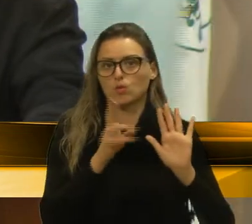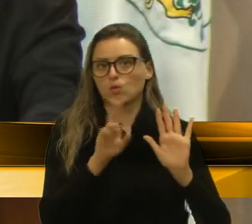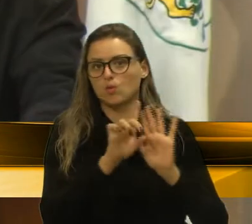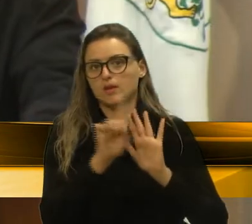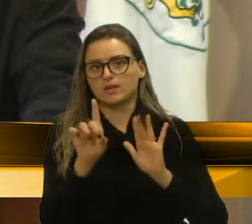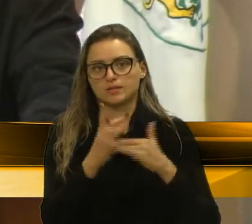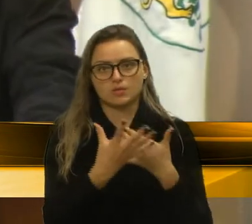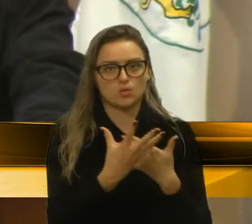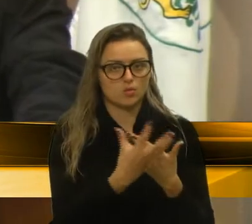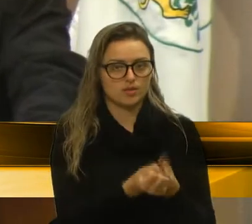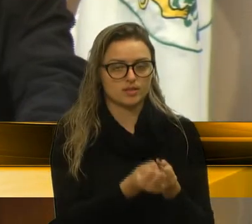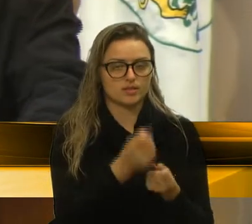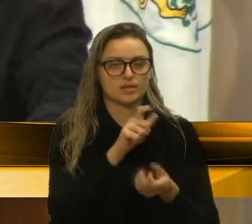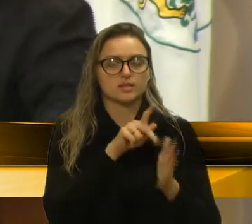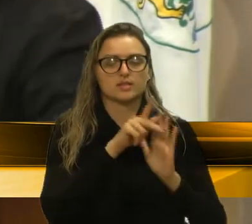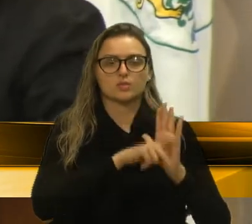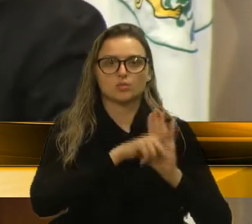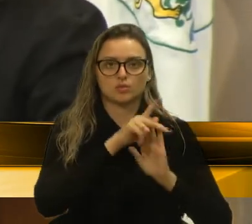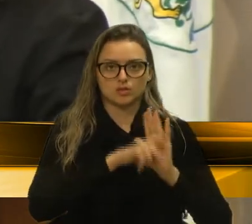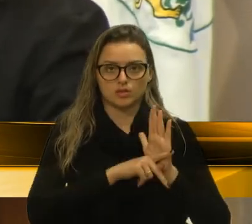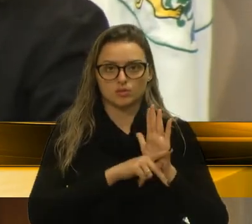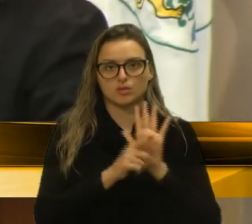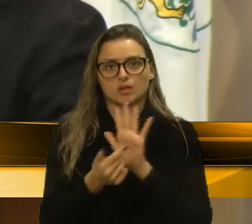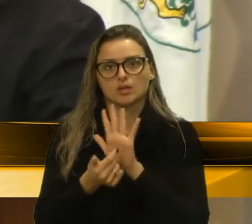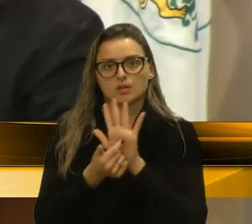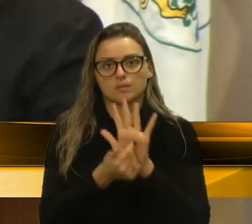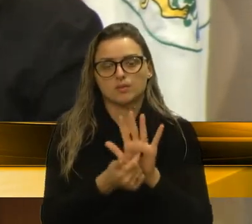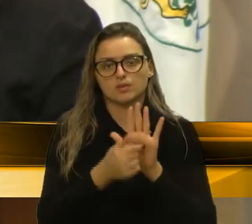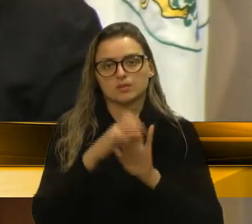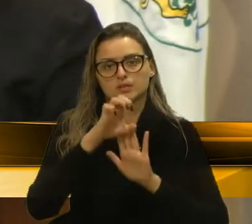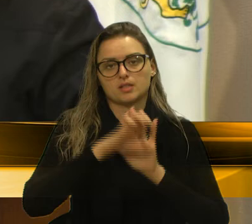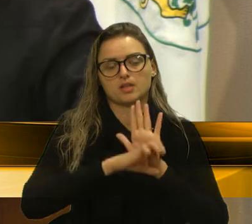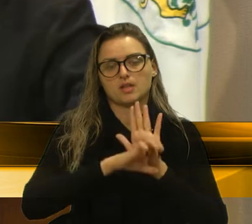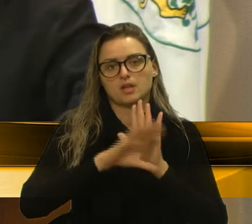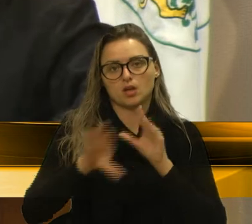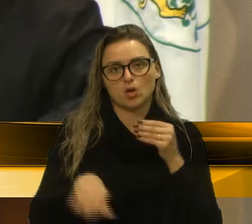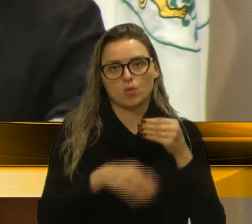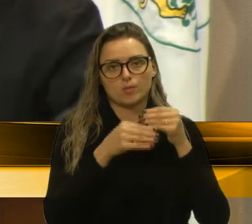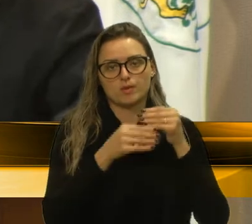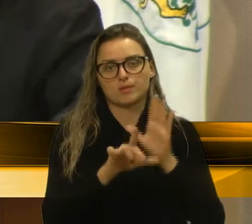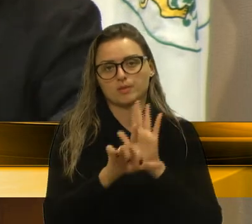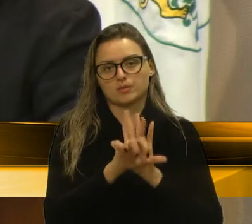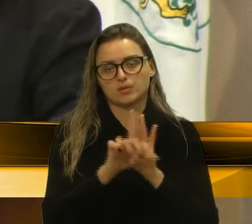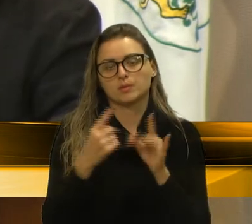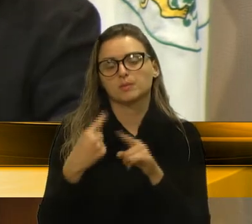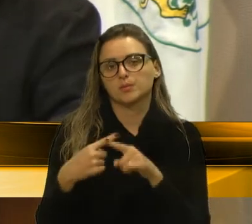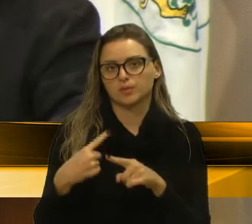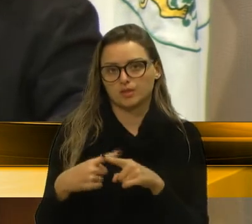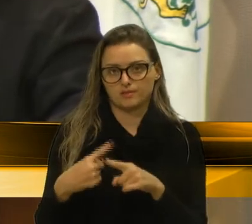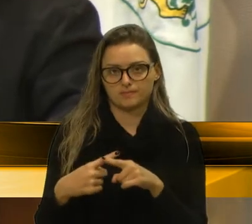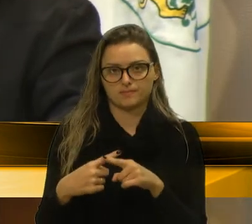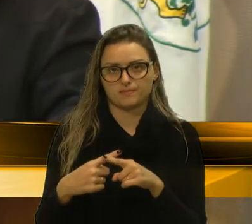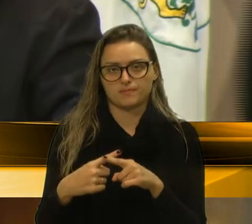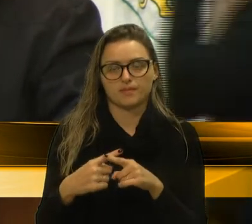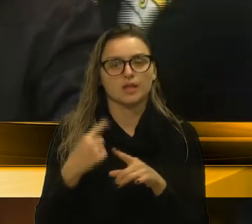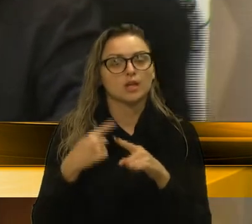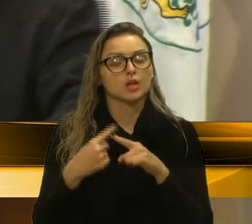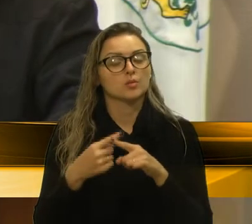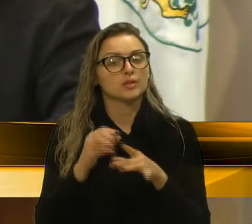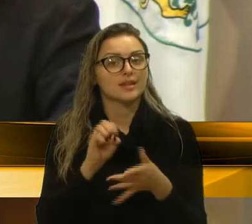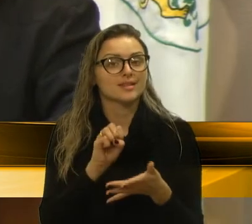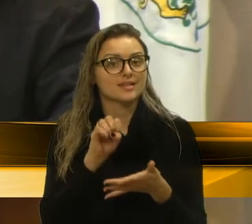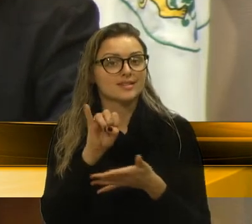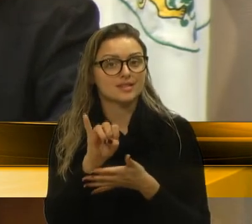publicidade do projeto, apresentar emendas. E por quê? Porque se, vereadora